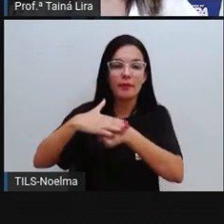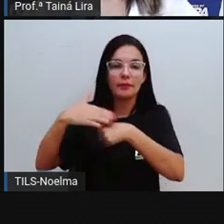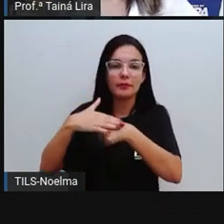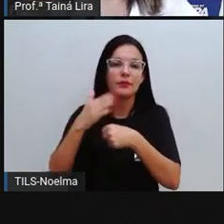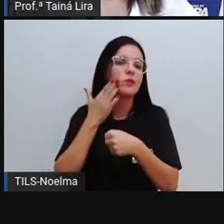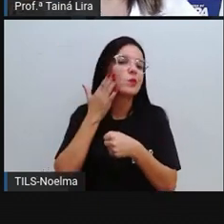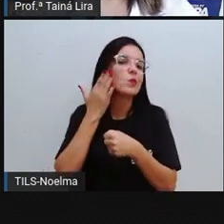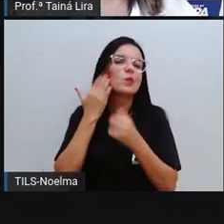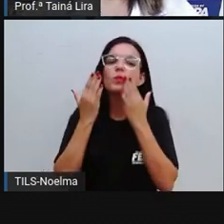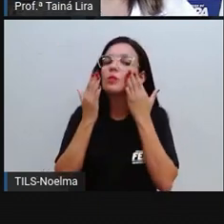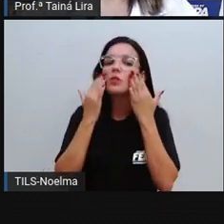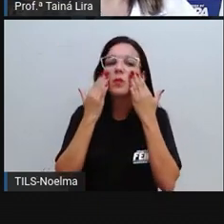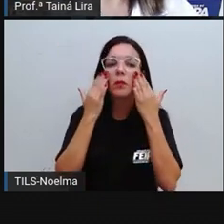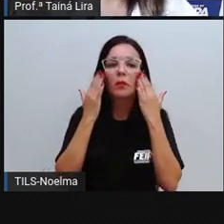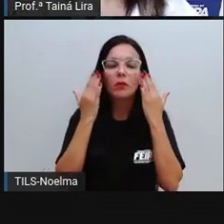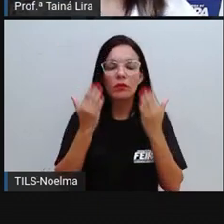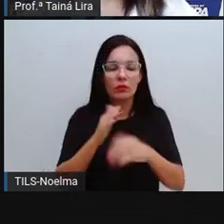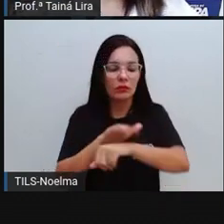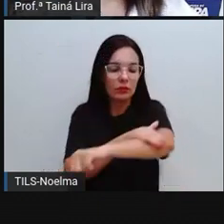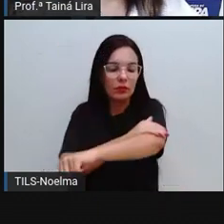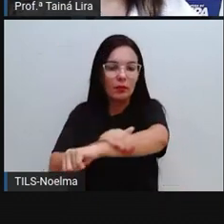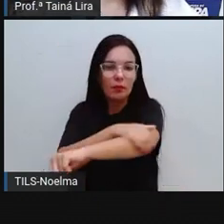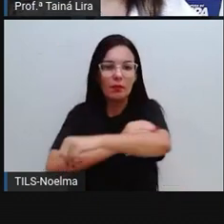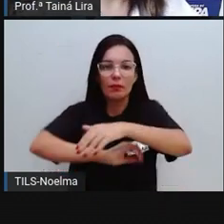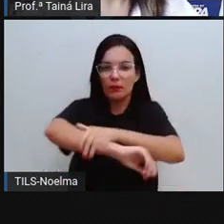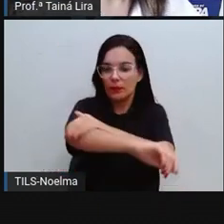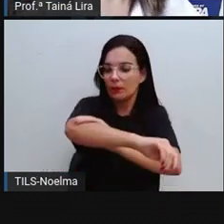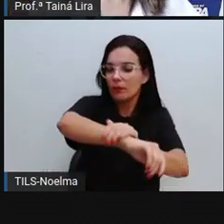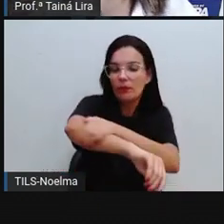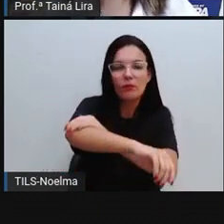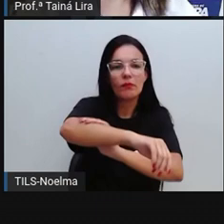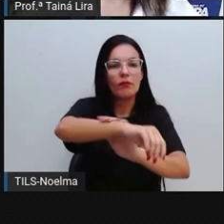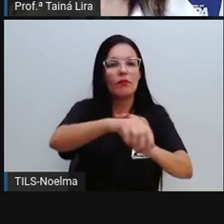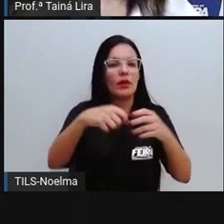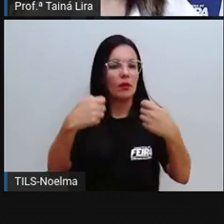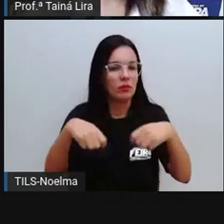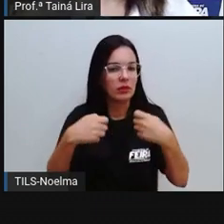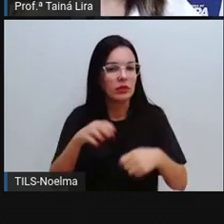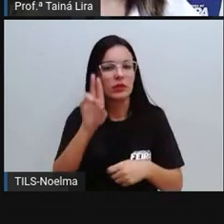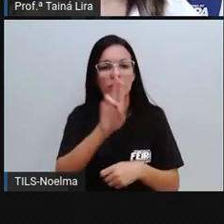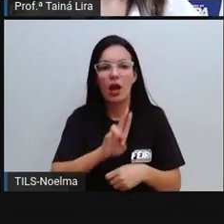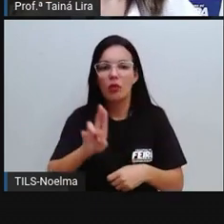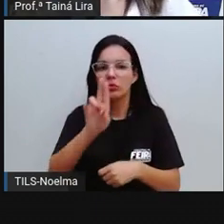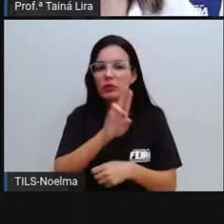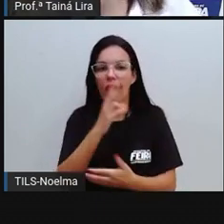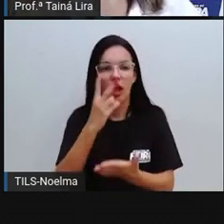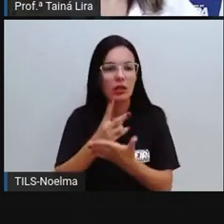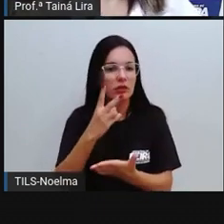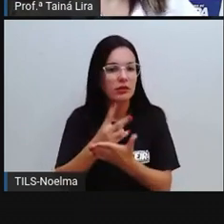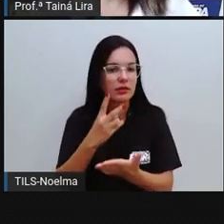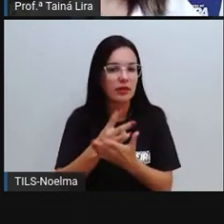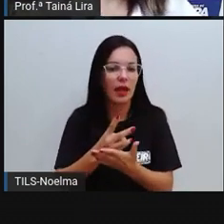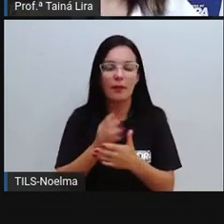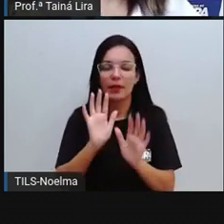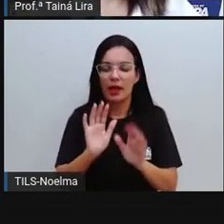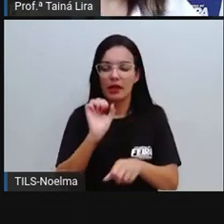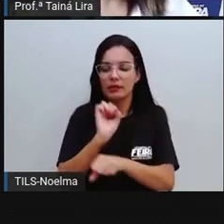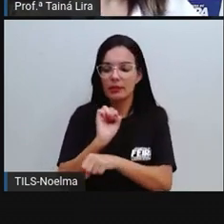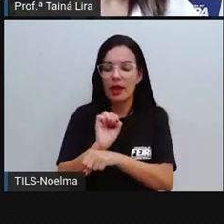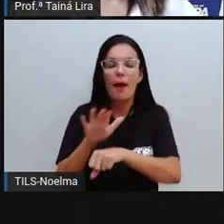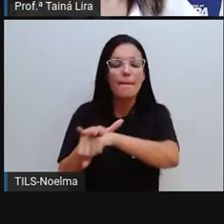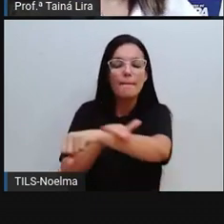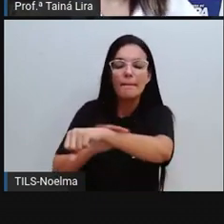Ele falou aí do protetor solar, como é que usa o protetor solar, que a gente precisa usar o protetor e aguardar 30 minutos,